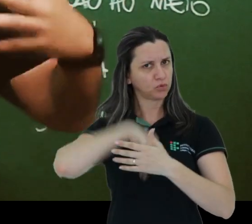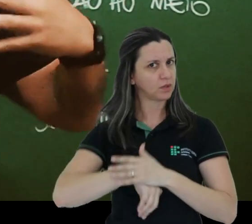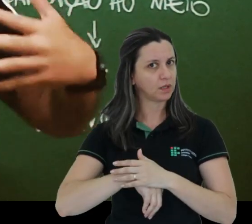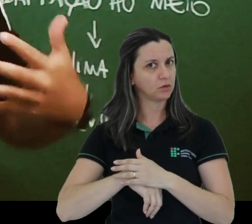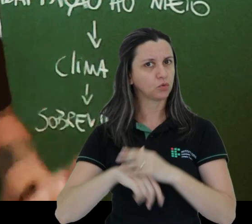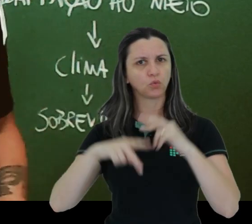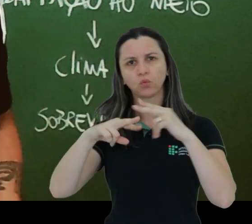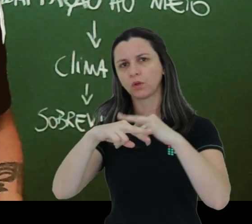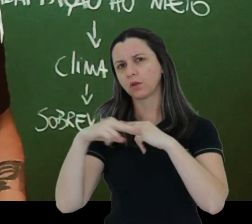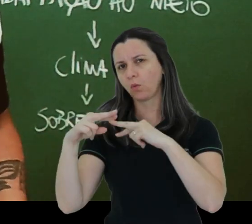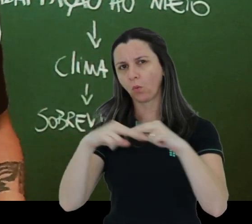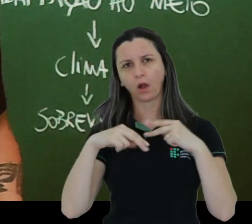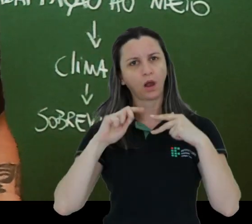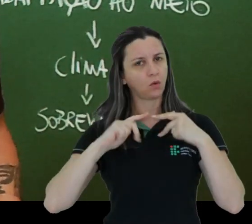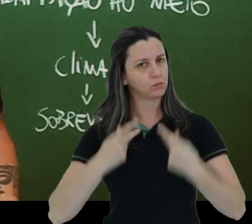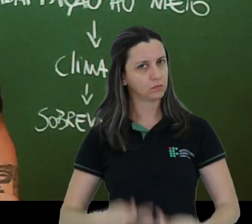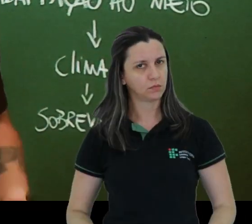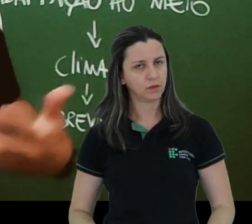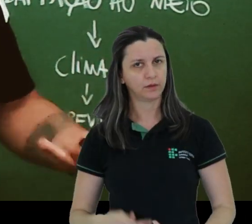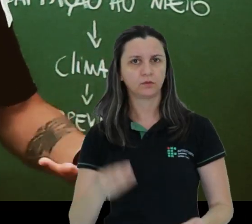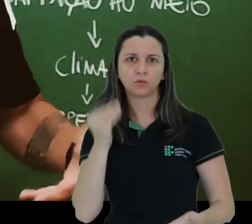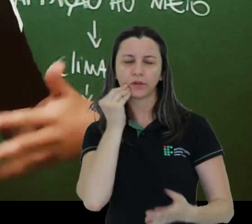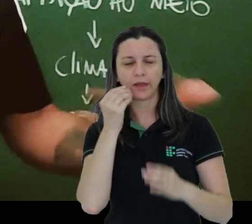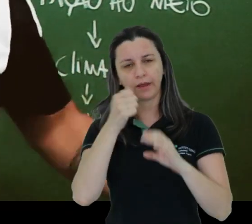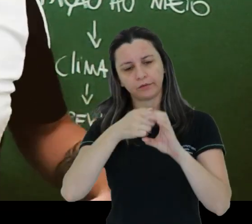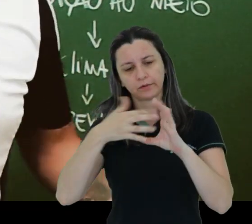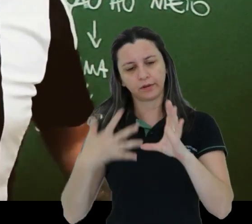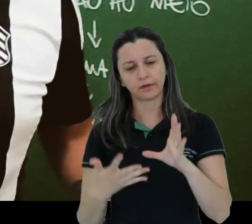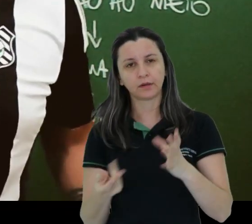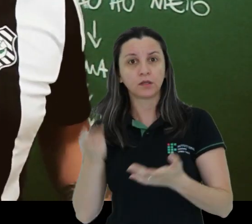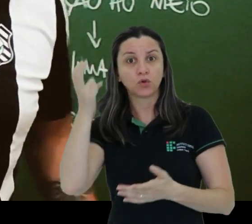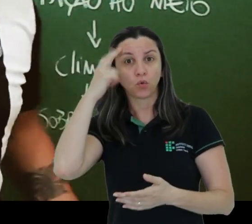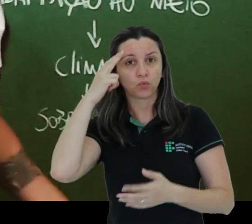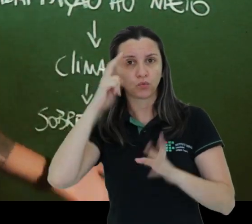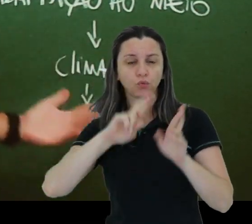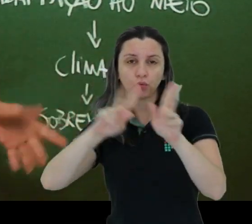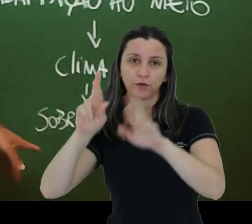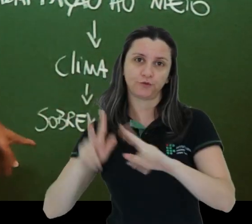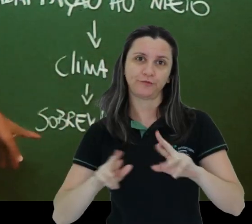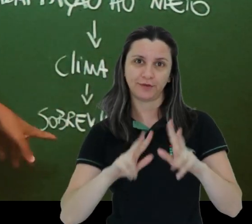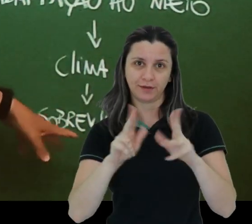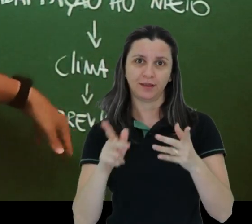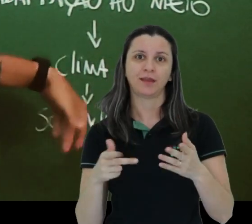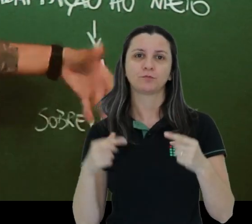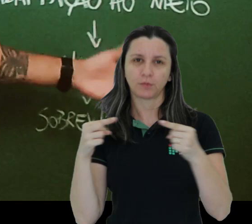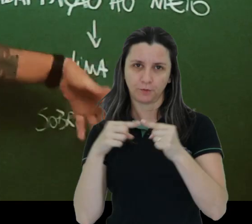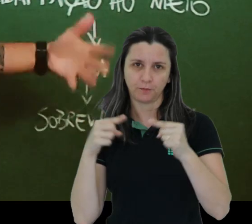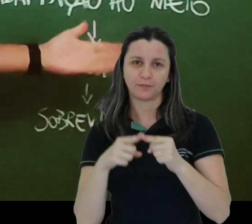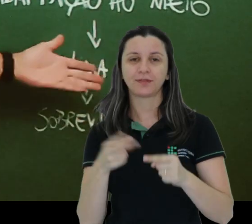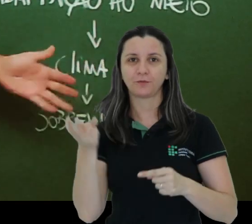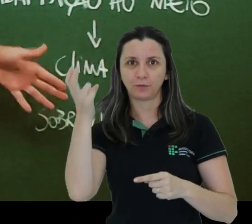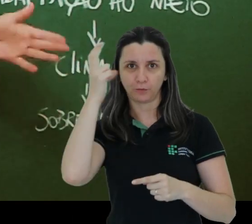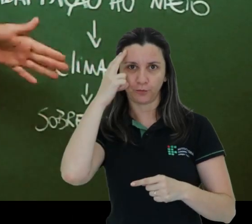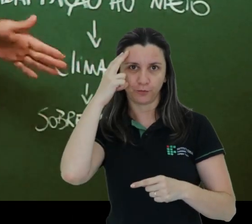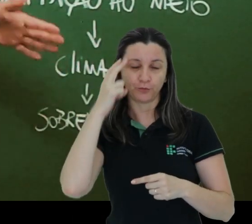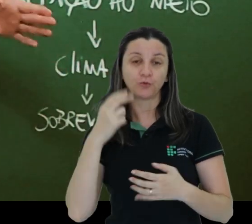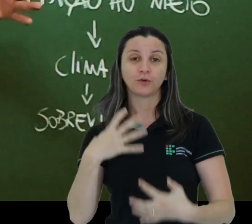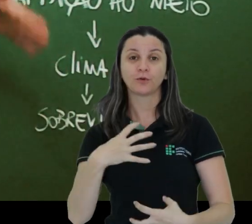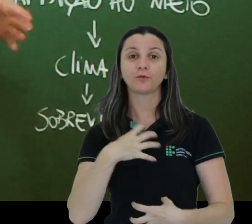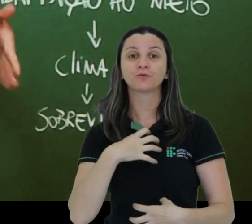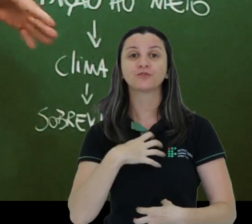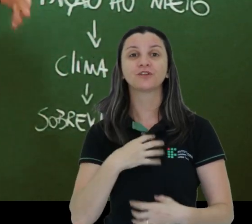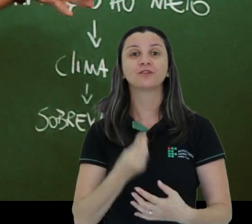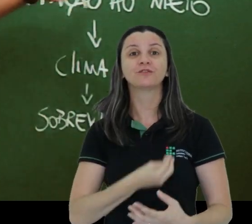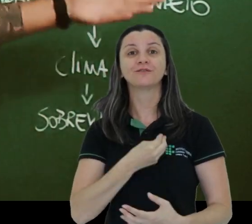dentro, são iguais, seres humanos, claro, com características culturais diferentes, porque também tem a ver, né, com a